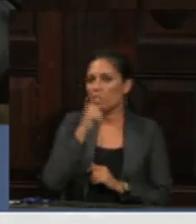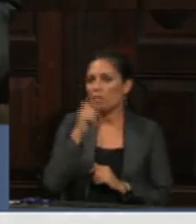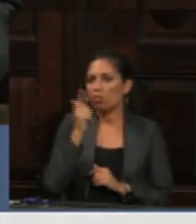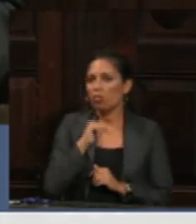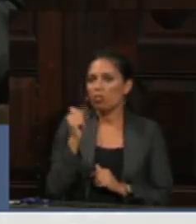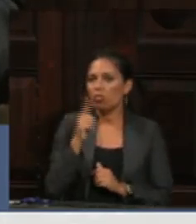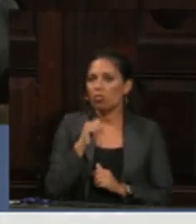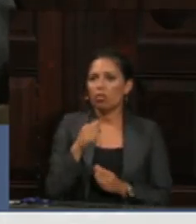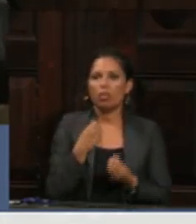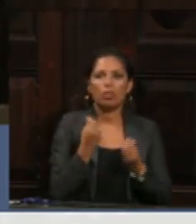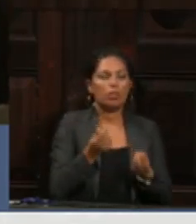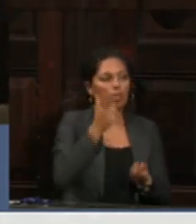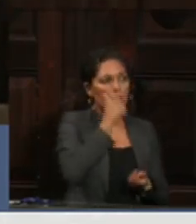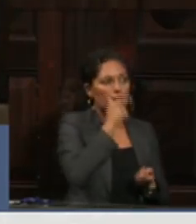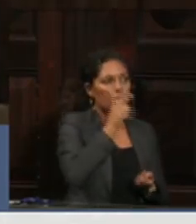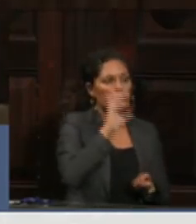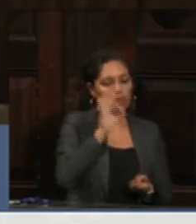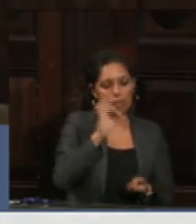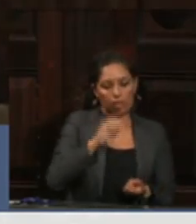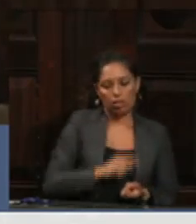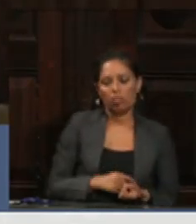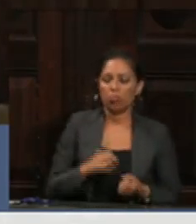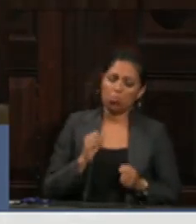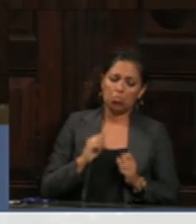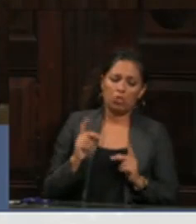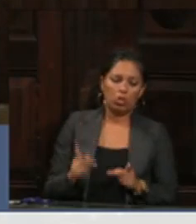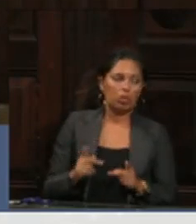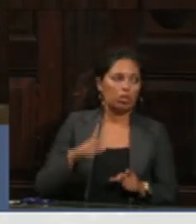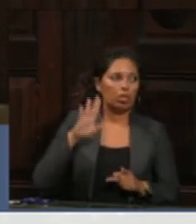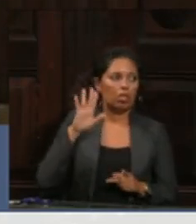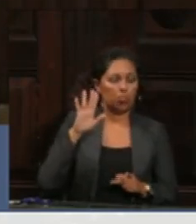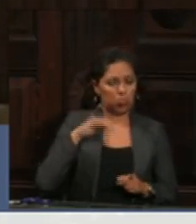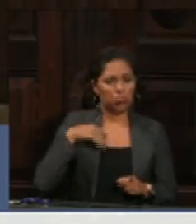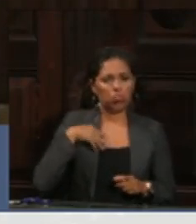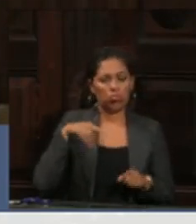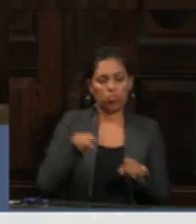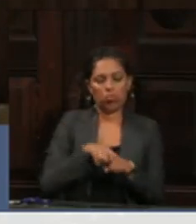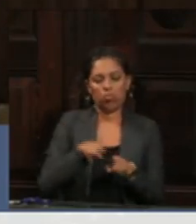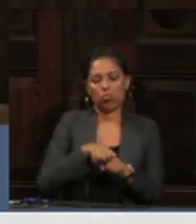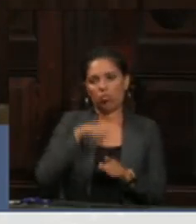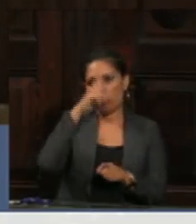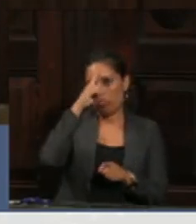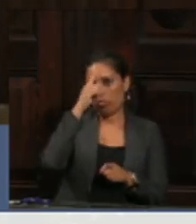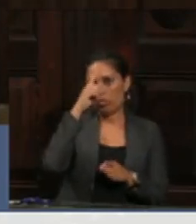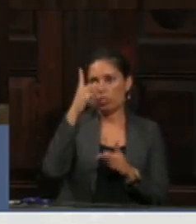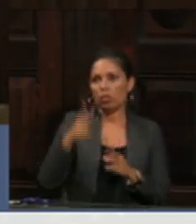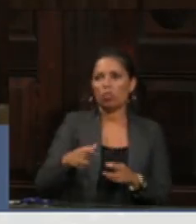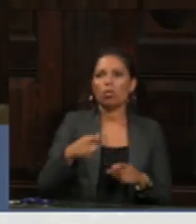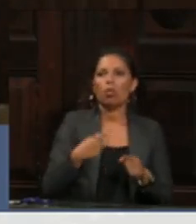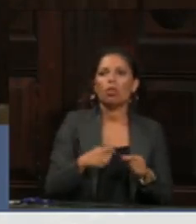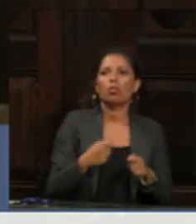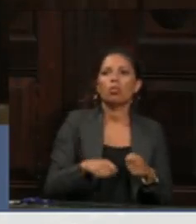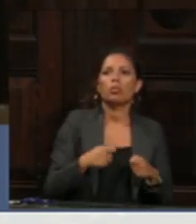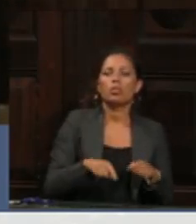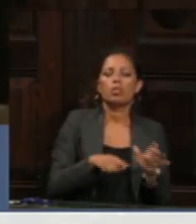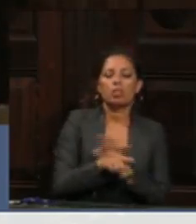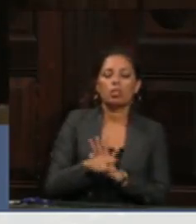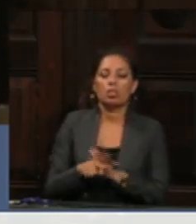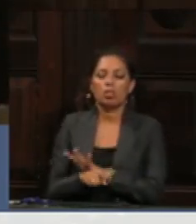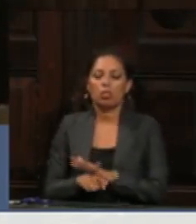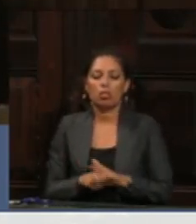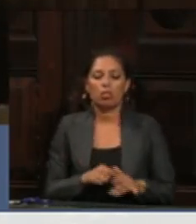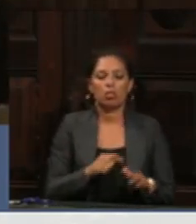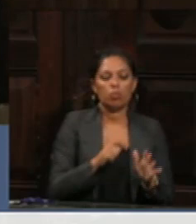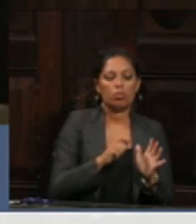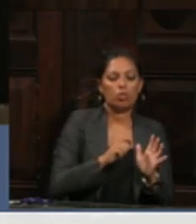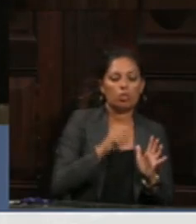fornecimento. Até aí está tudo certo. Sou a favor também que se faça um levantamento nos hidrômetros.